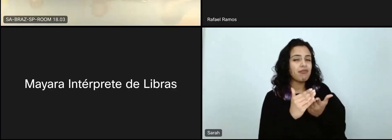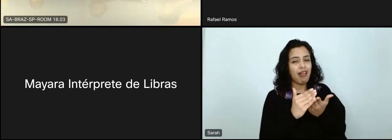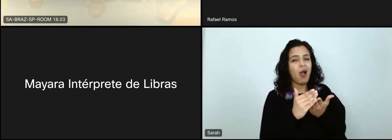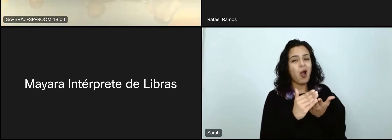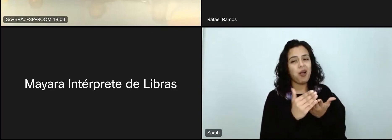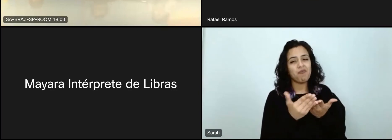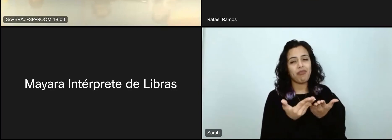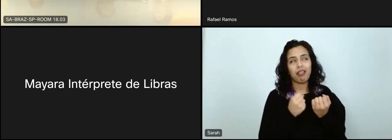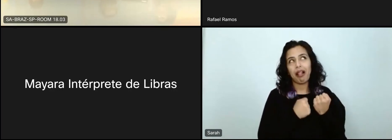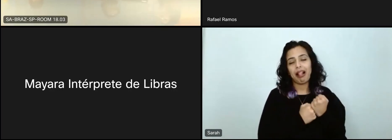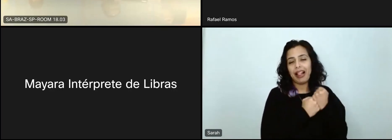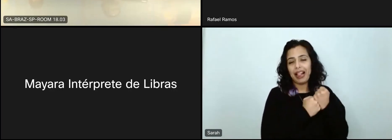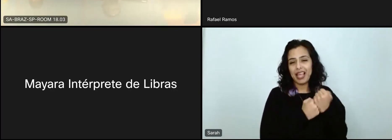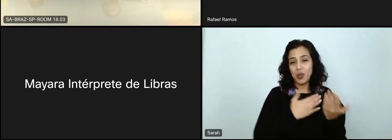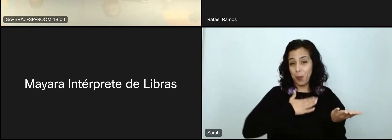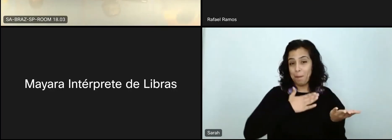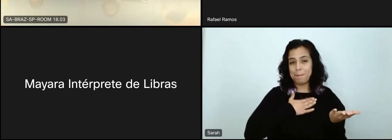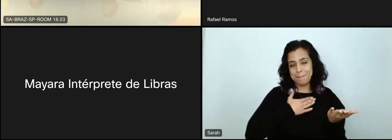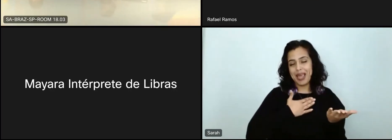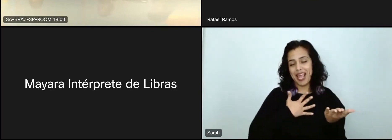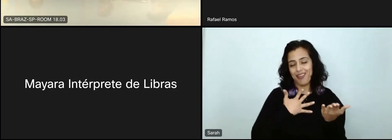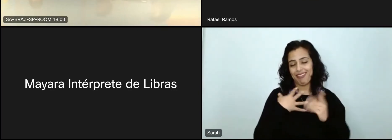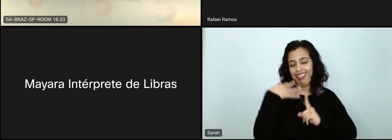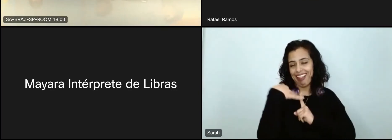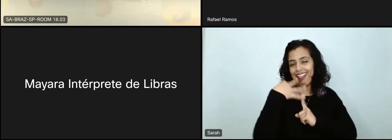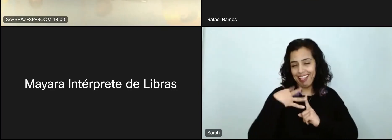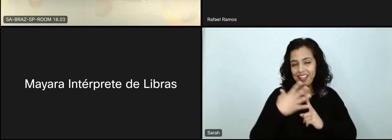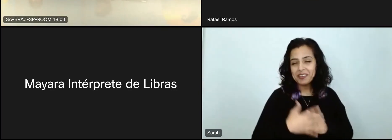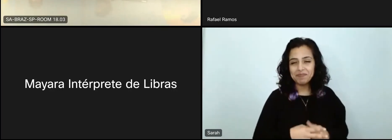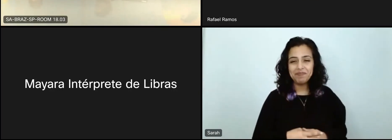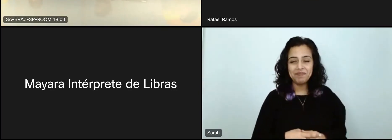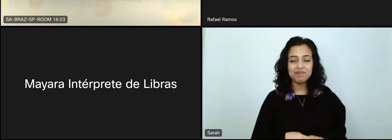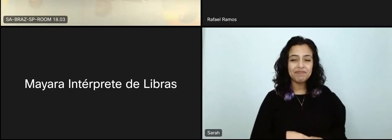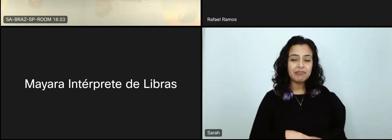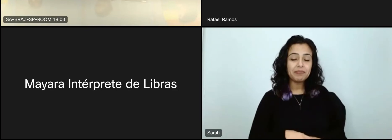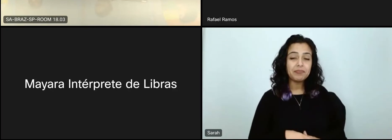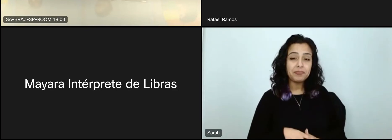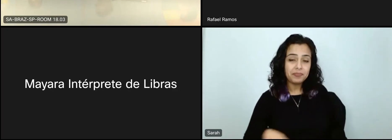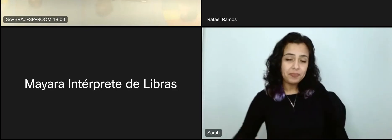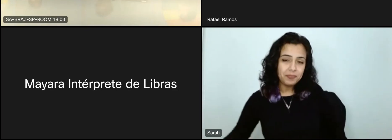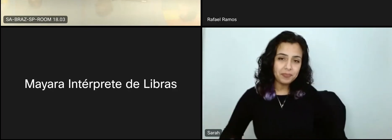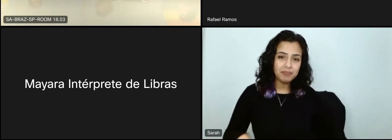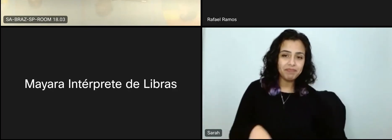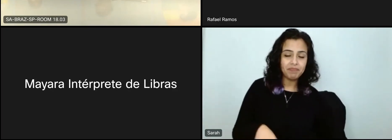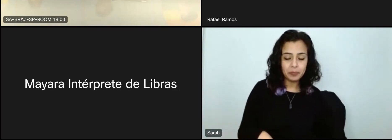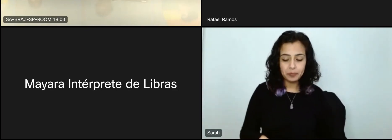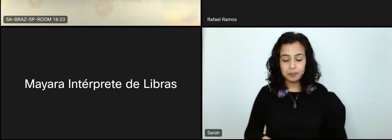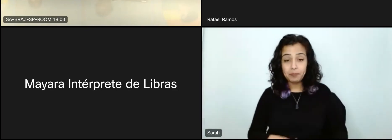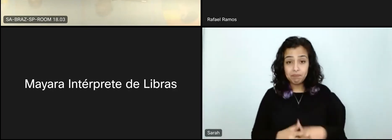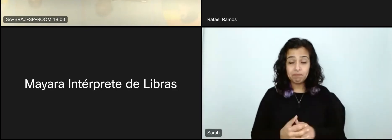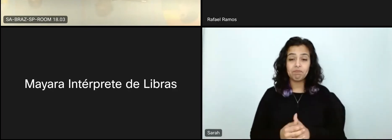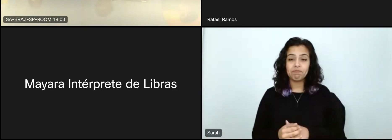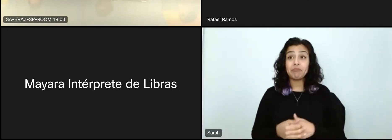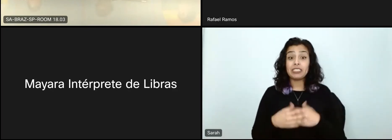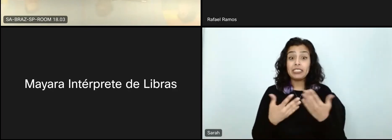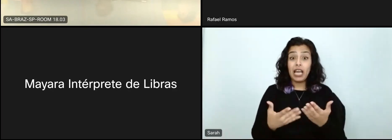Cada um vai puxar para o seu Mas lado. do lado produtivo, tá tudo Mas, bem. exato. Então, assim, quero primeiro assim dizer o que a gente tem feito,